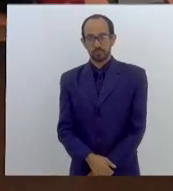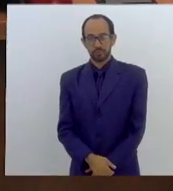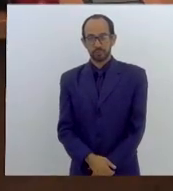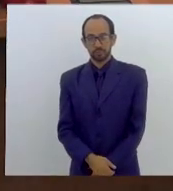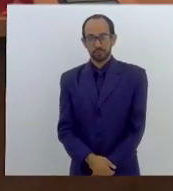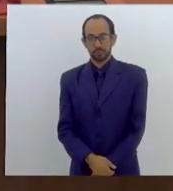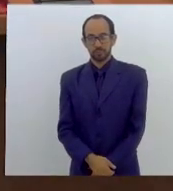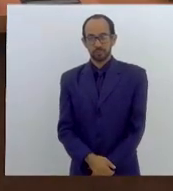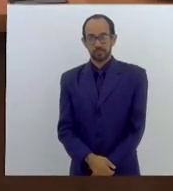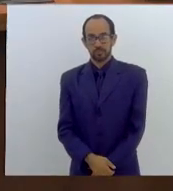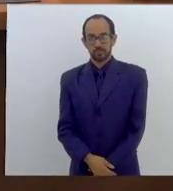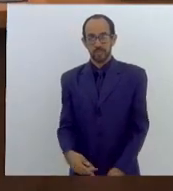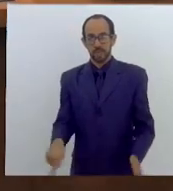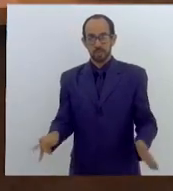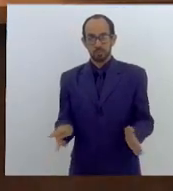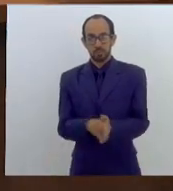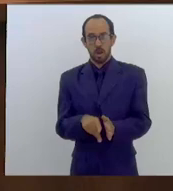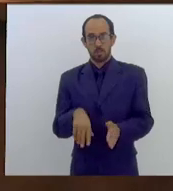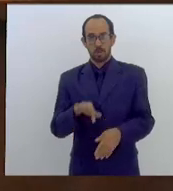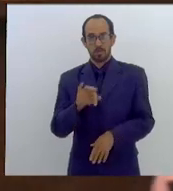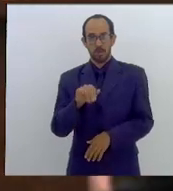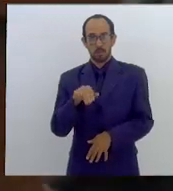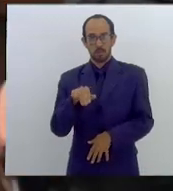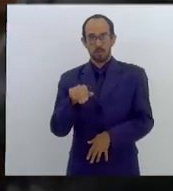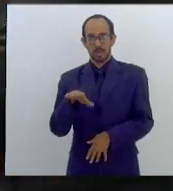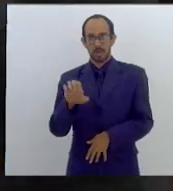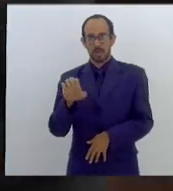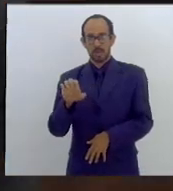A própria Fabiane não quer que cancele.